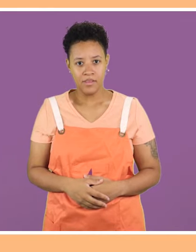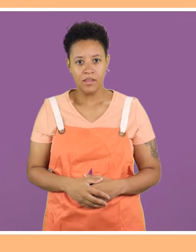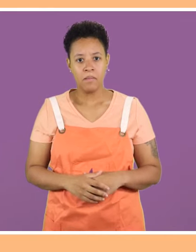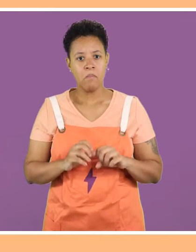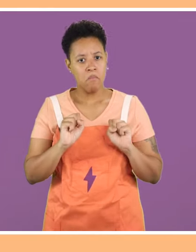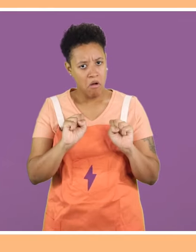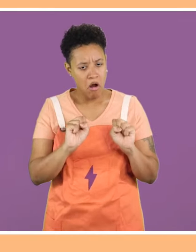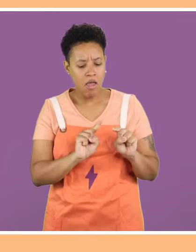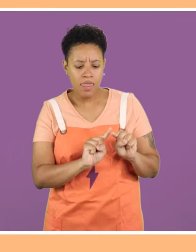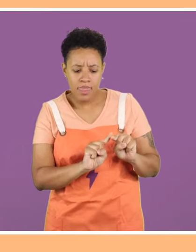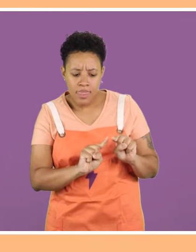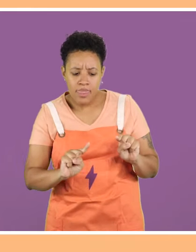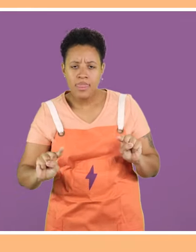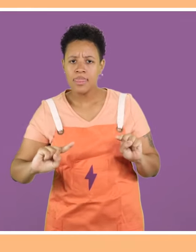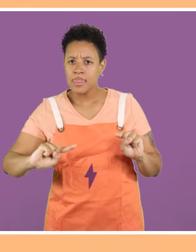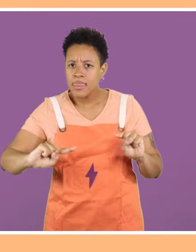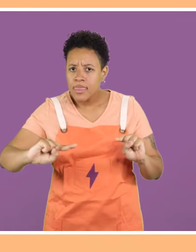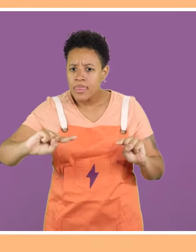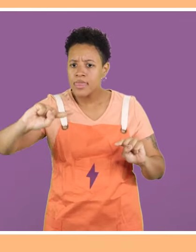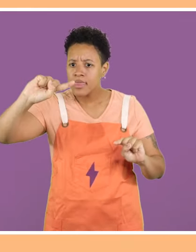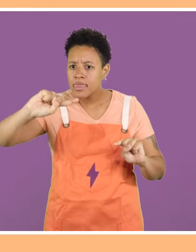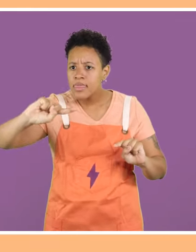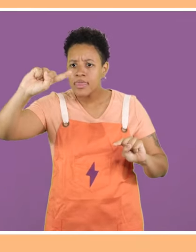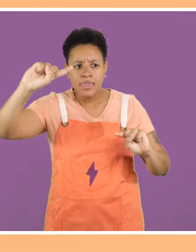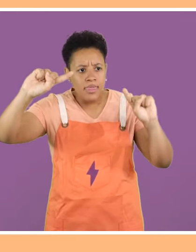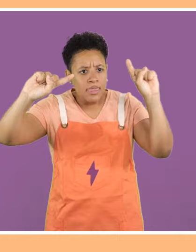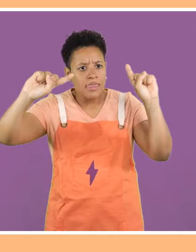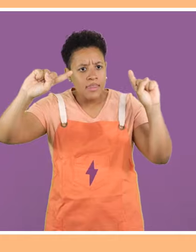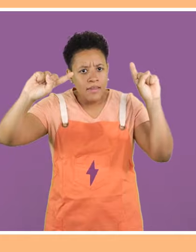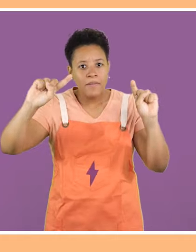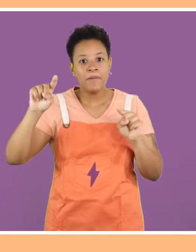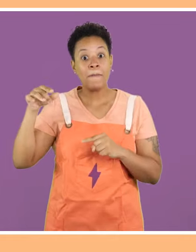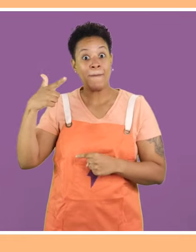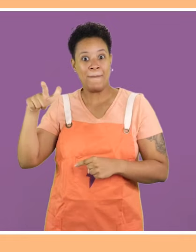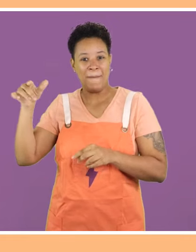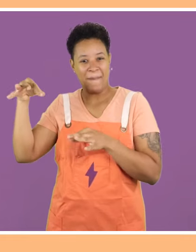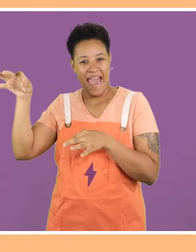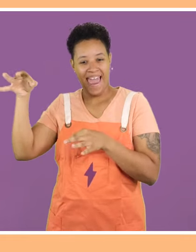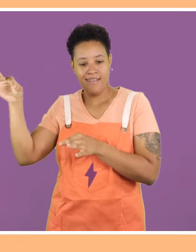Pode passar o dedo para espalhar e colar o outro tecido por cima.